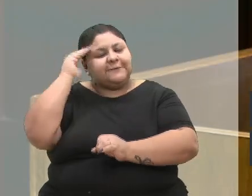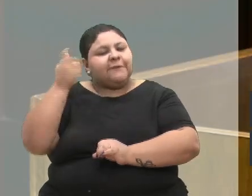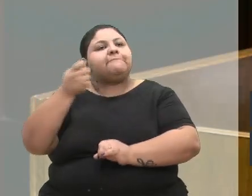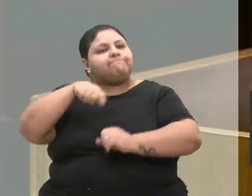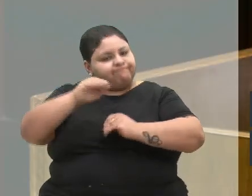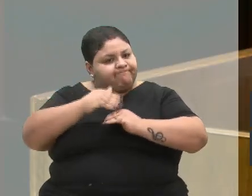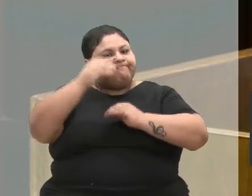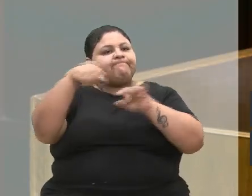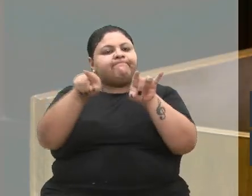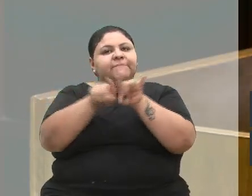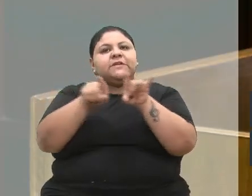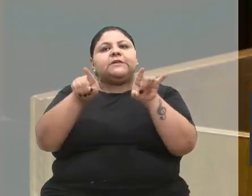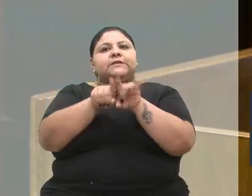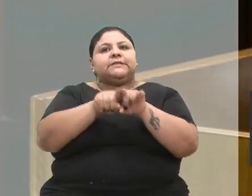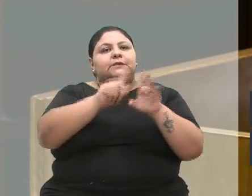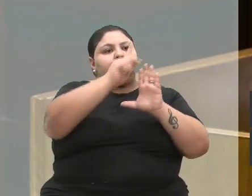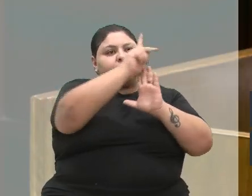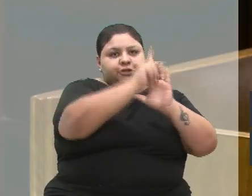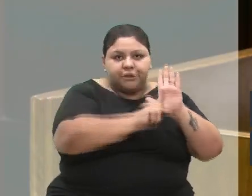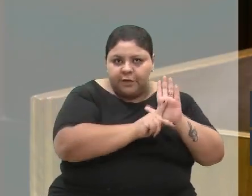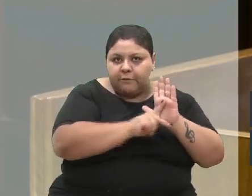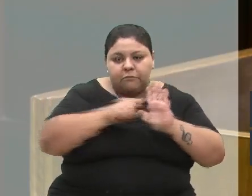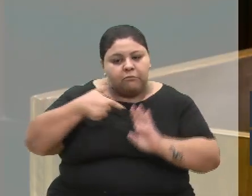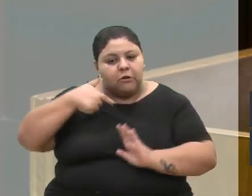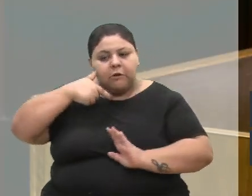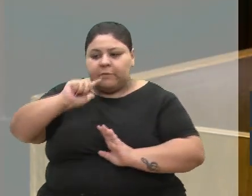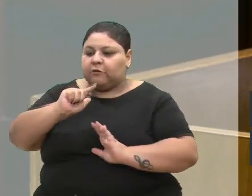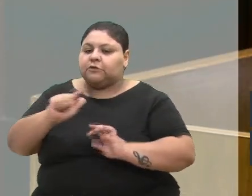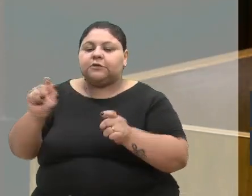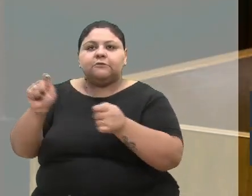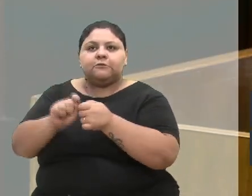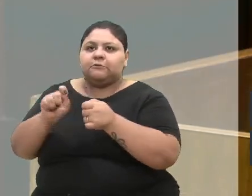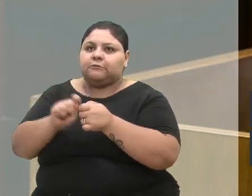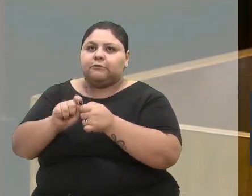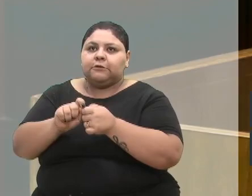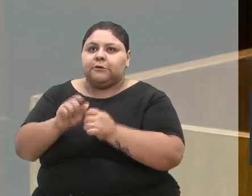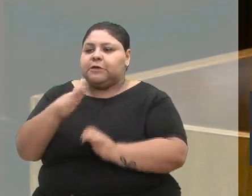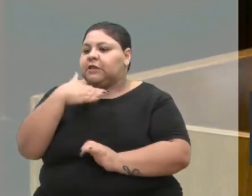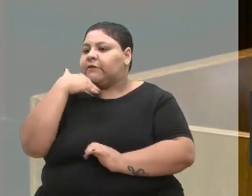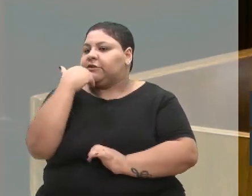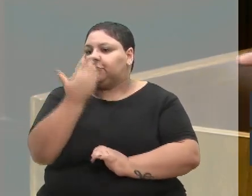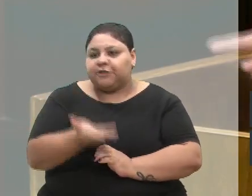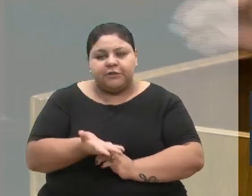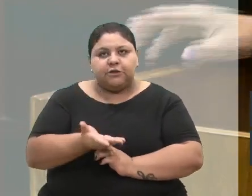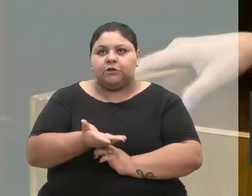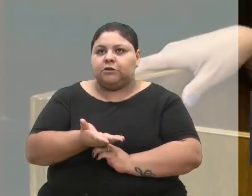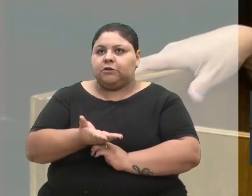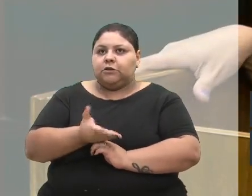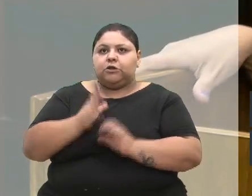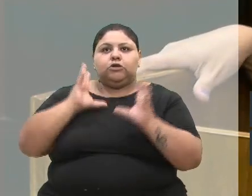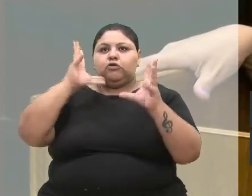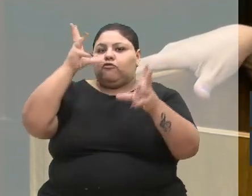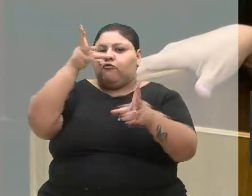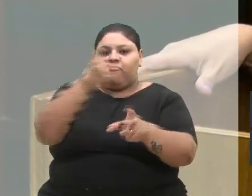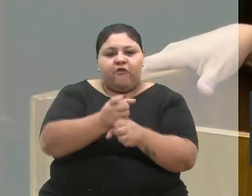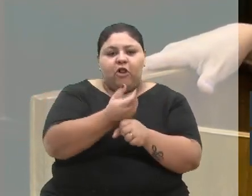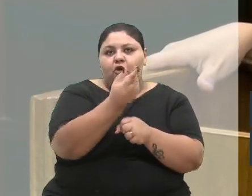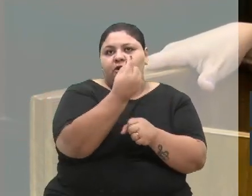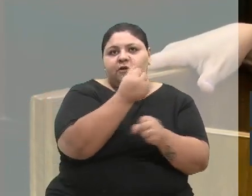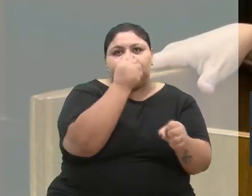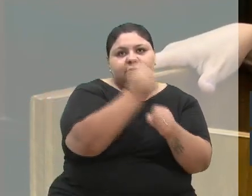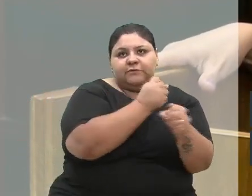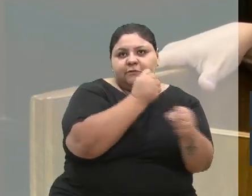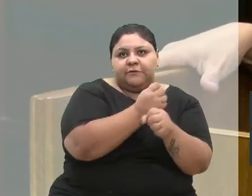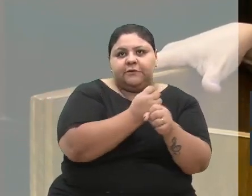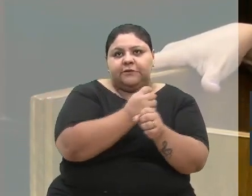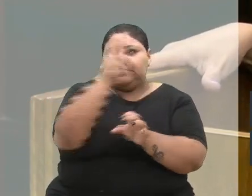também tem um ritmo de projeto para conseguir ser executado, que não adianta a gente também colocar todo o valor da saúde nas reformas se a prefeitura não der